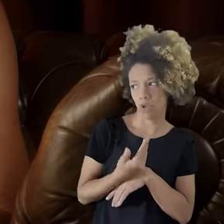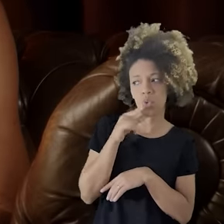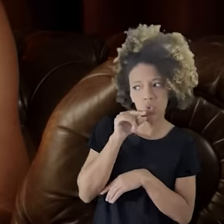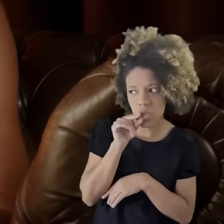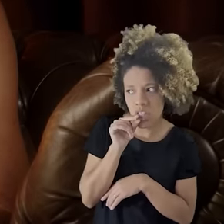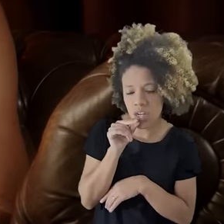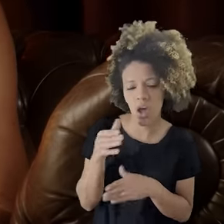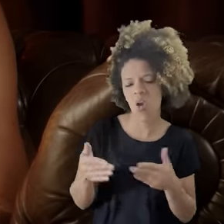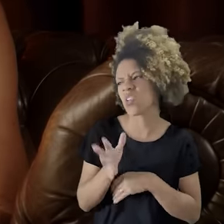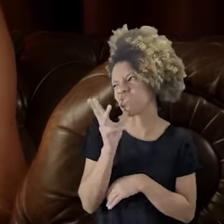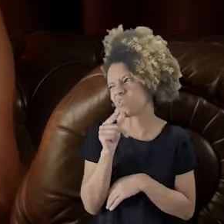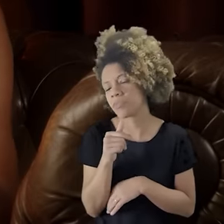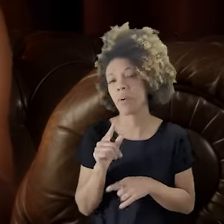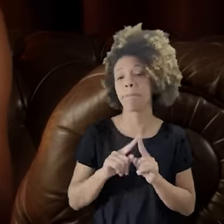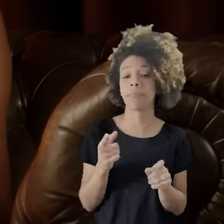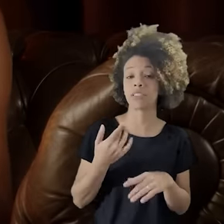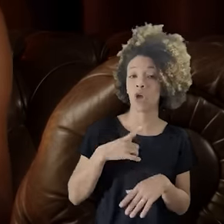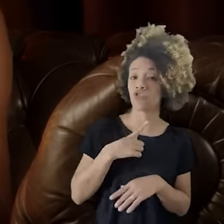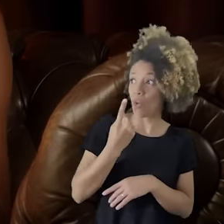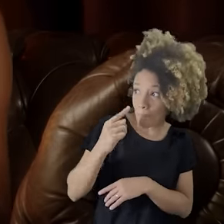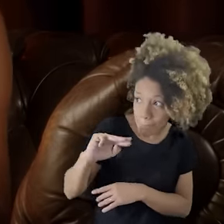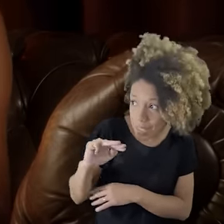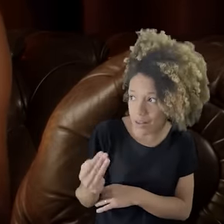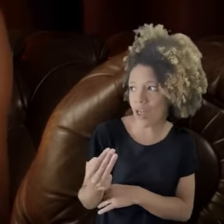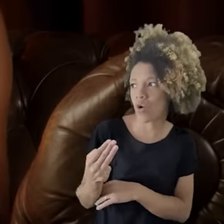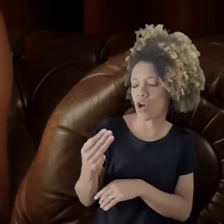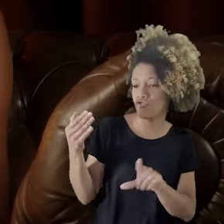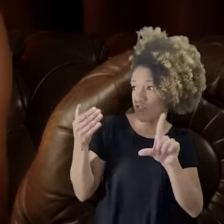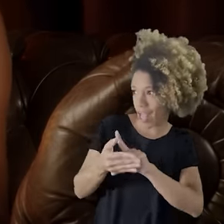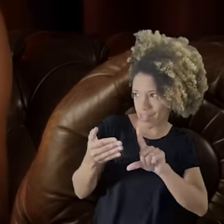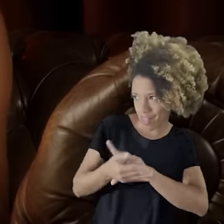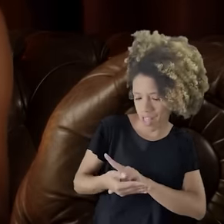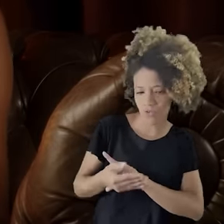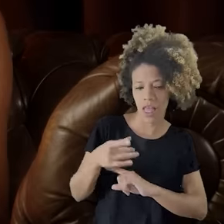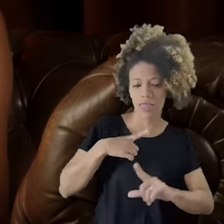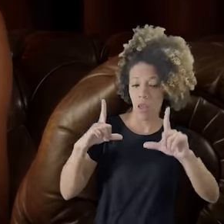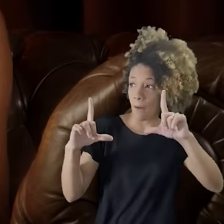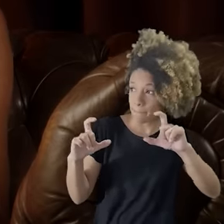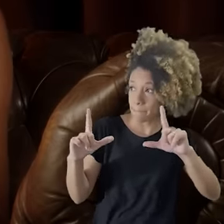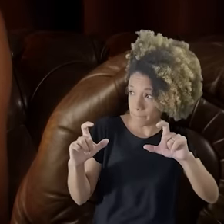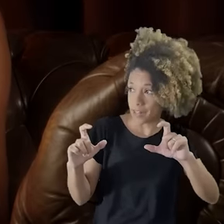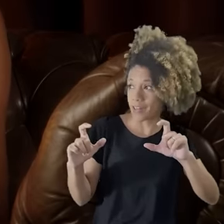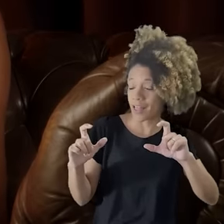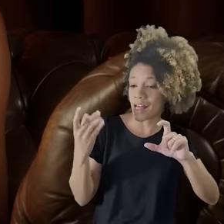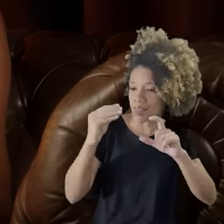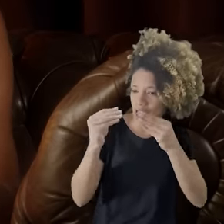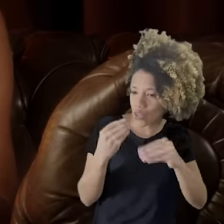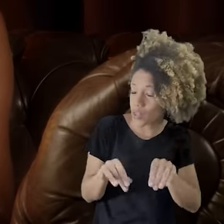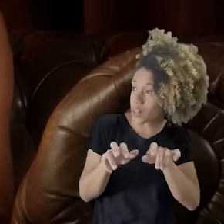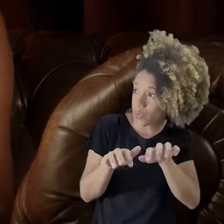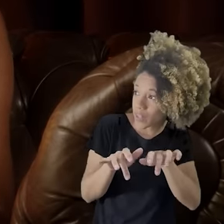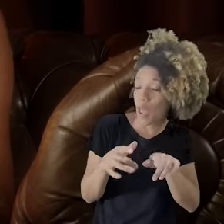Twitter hoje também devagar eu cheguei a ter 1 milhão de visualizações ela pintada da das coisas